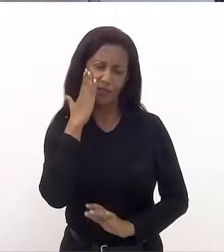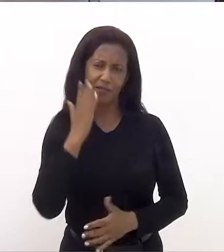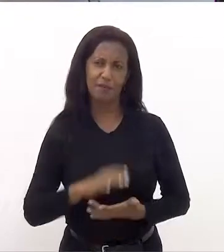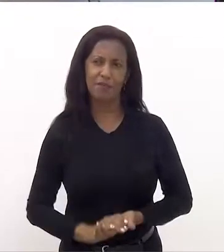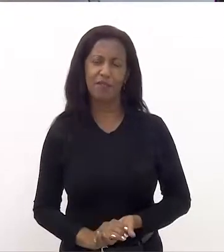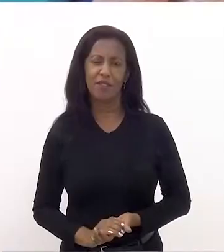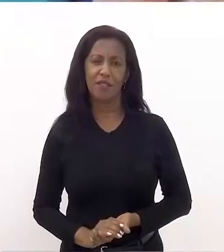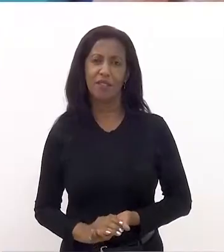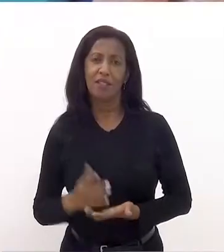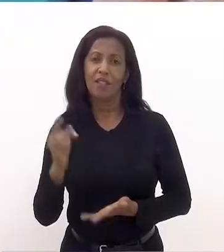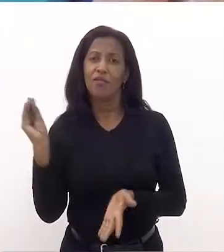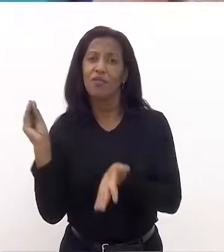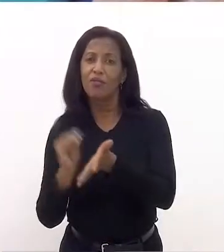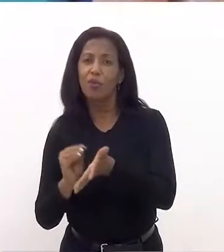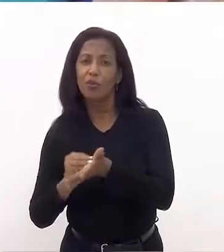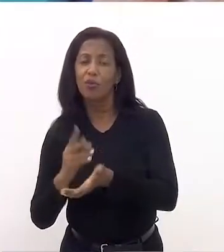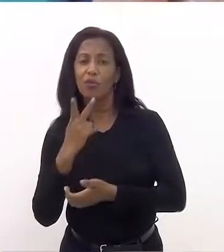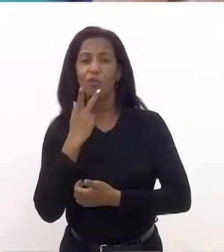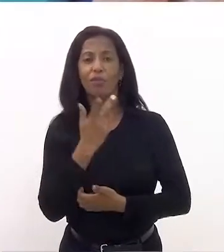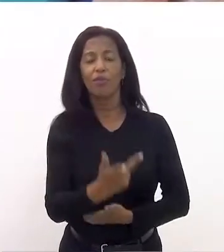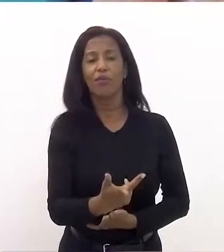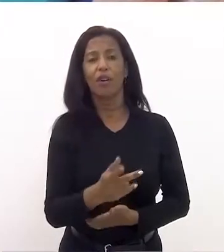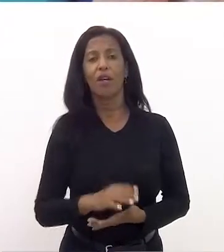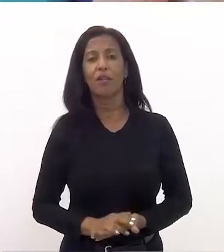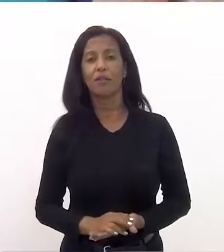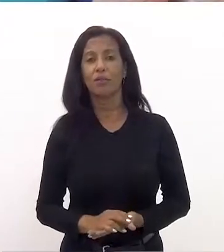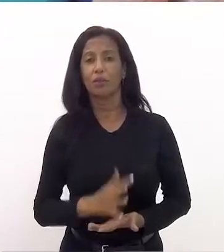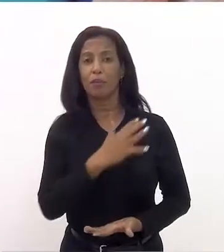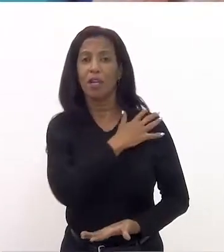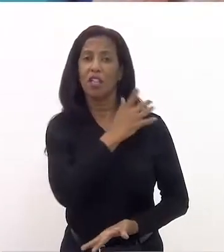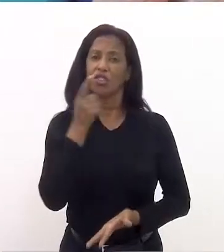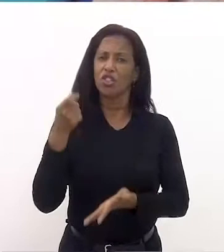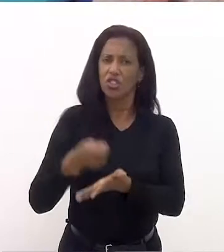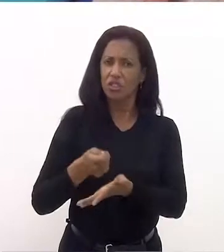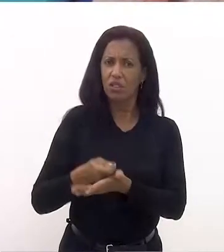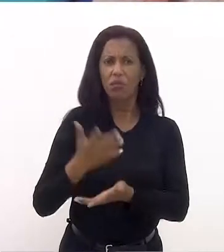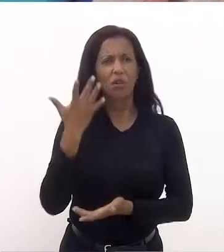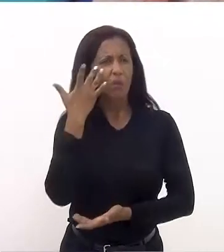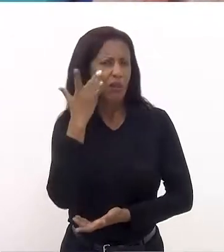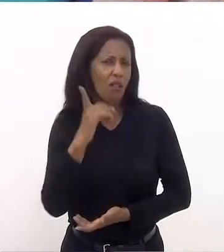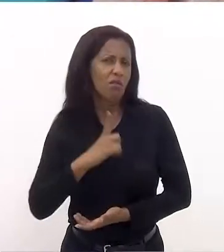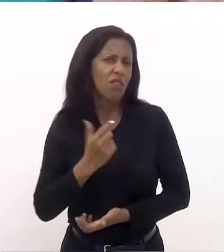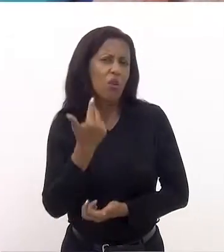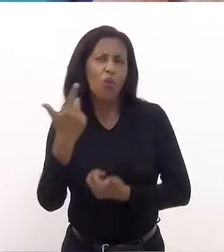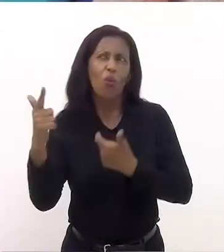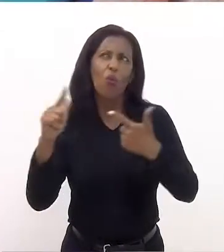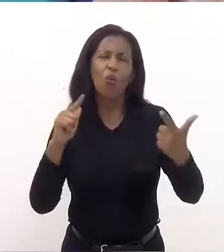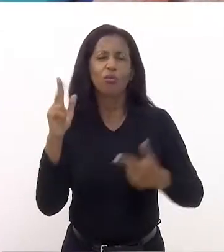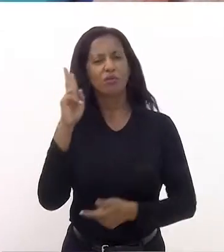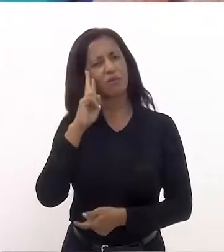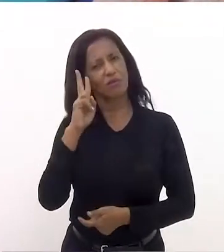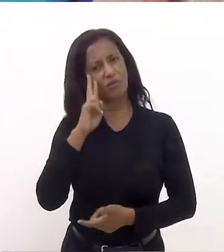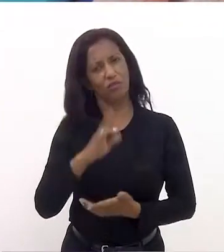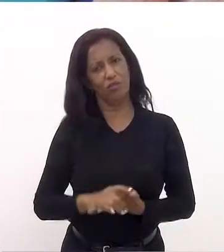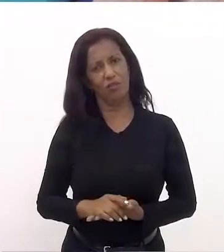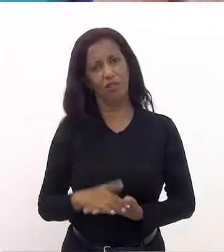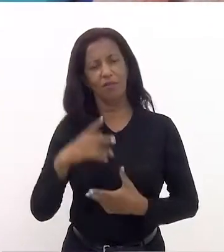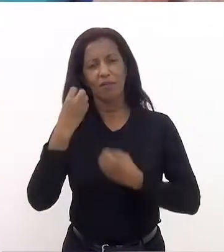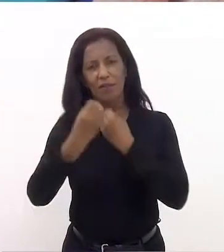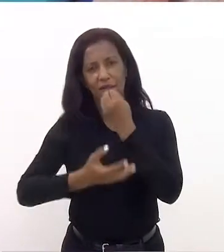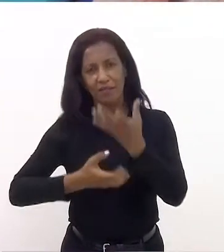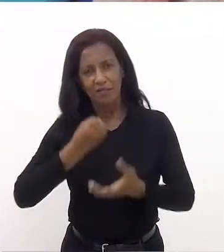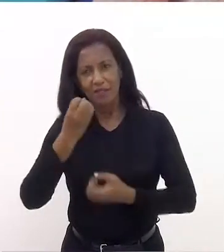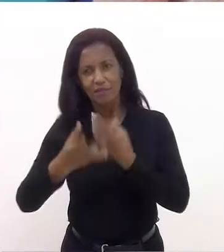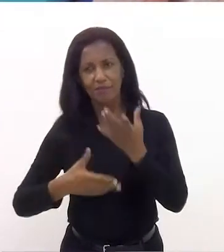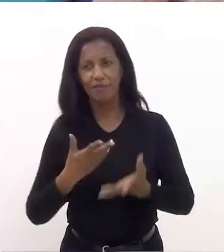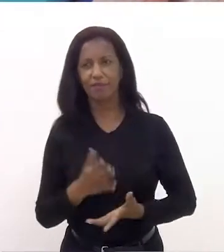sabia? E a gente acabou não conseguindo falar sobre a questão da ditadura, mas eu acho que também tem tantas outras histórias